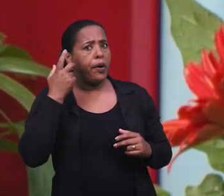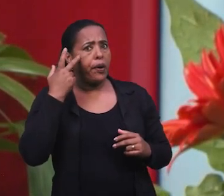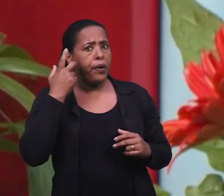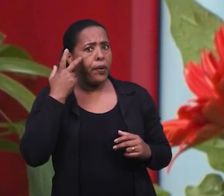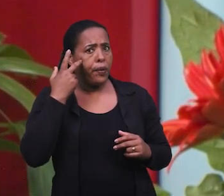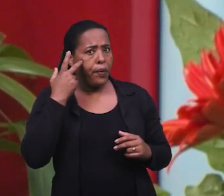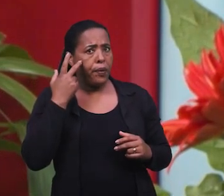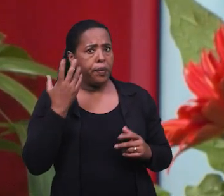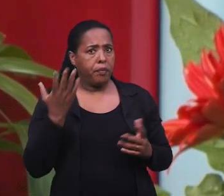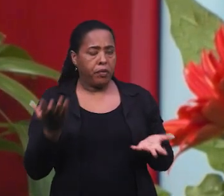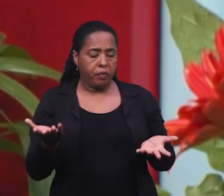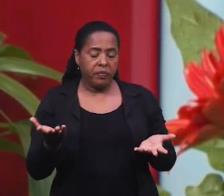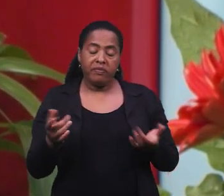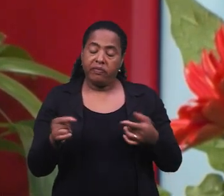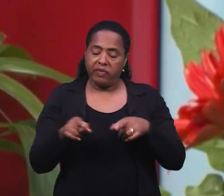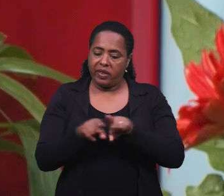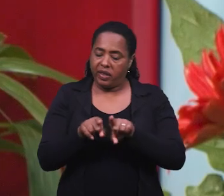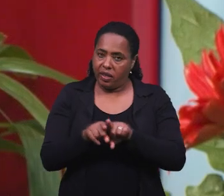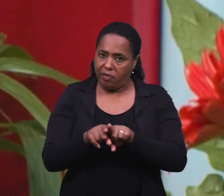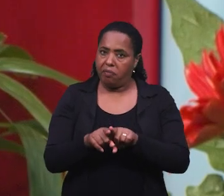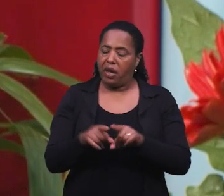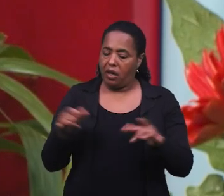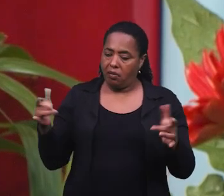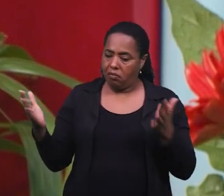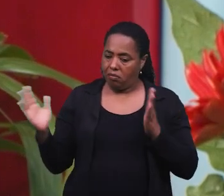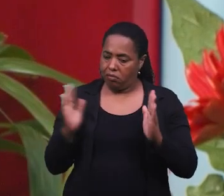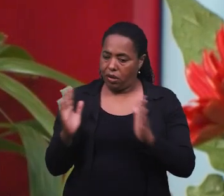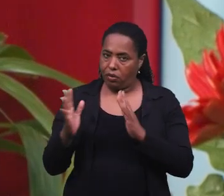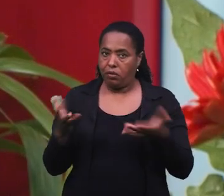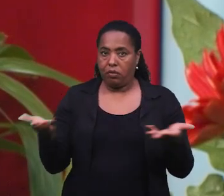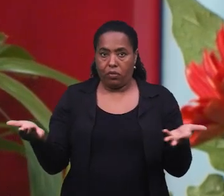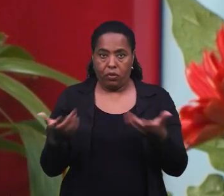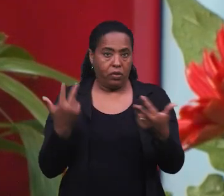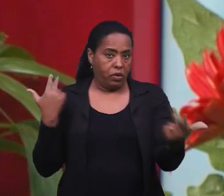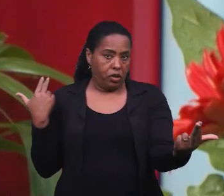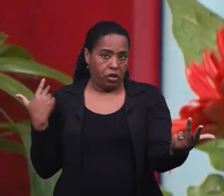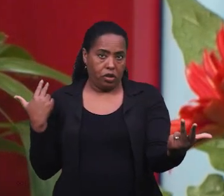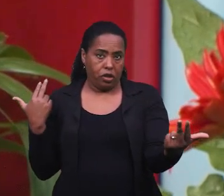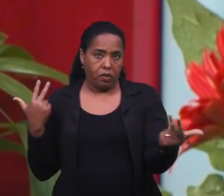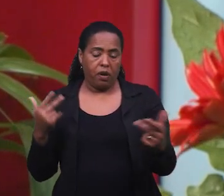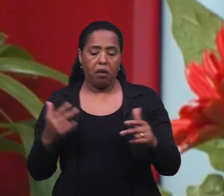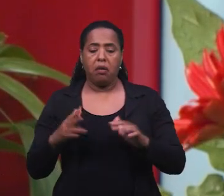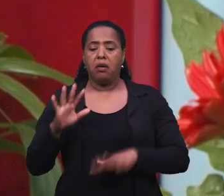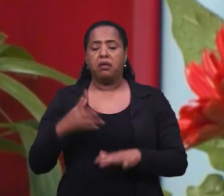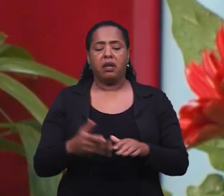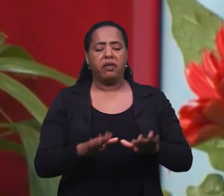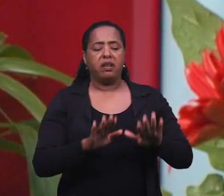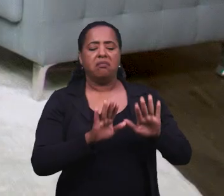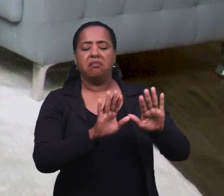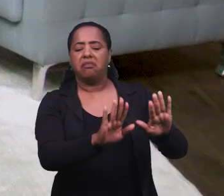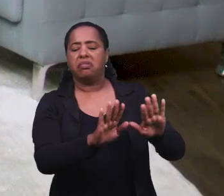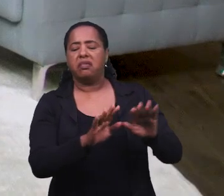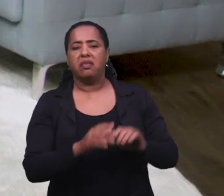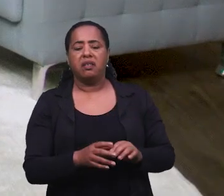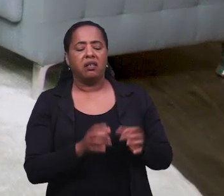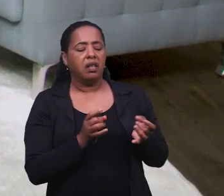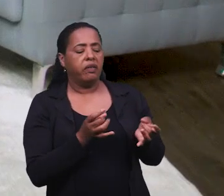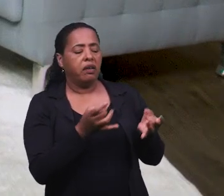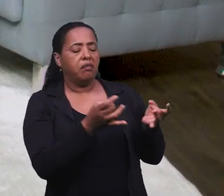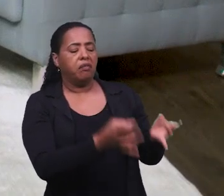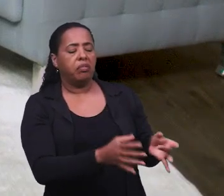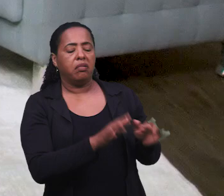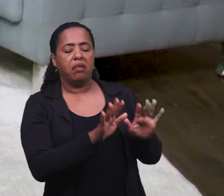dizer. E é notório que os nossos idosos, eles têm o que falar. Eles